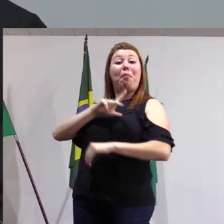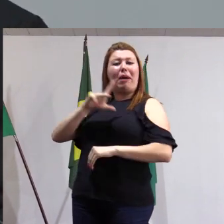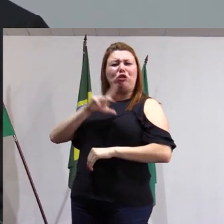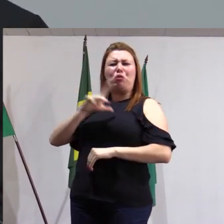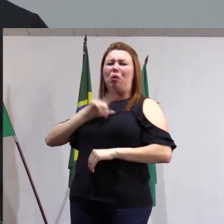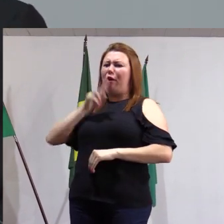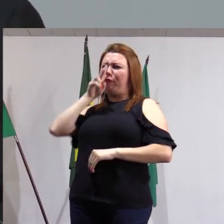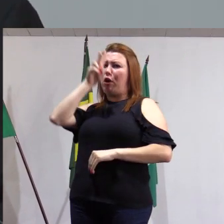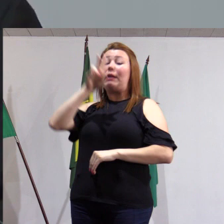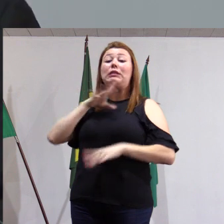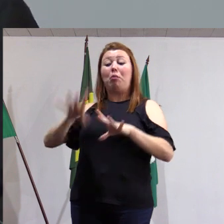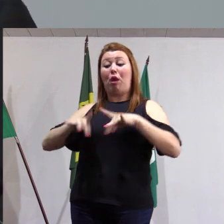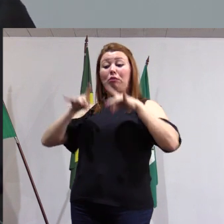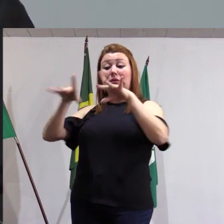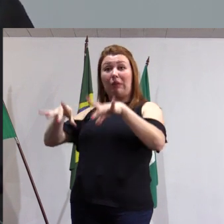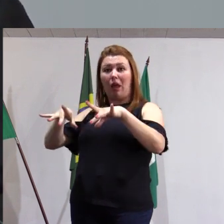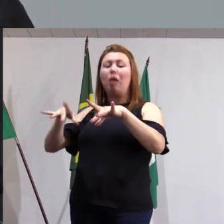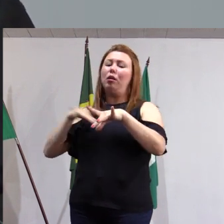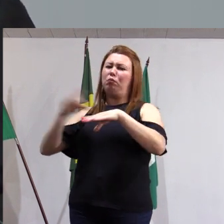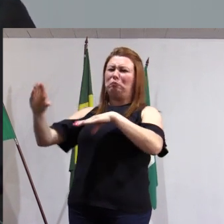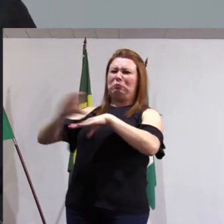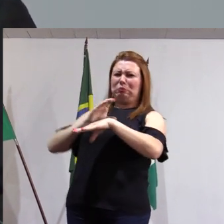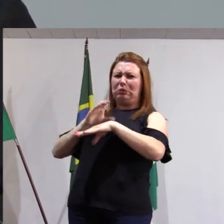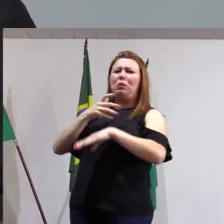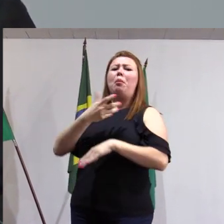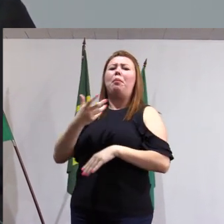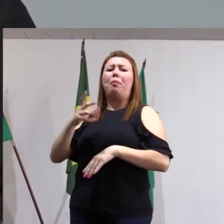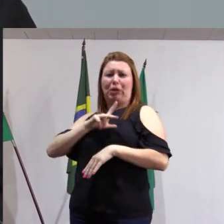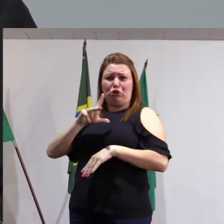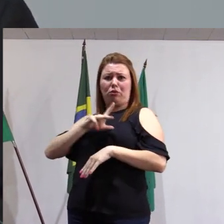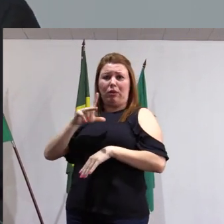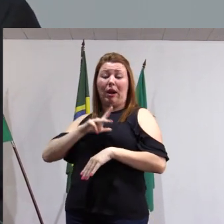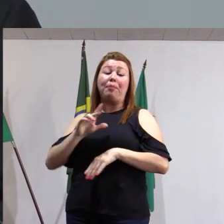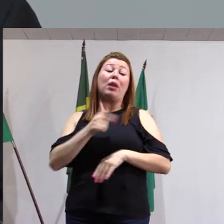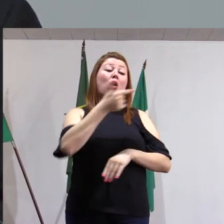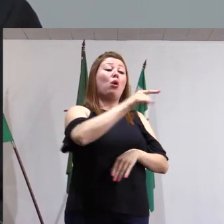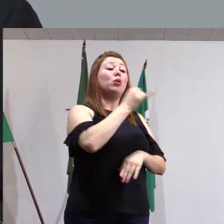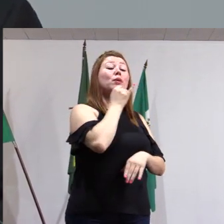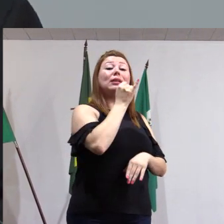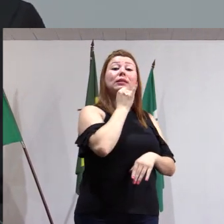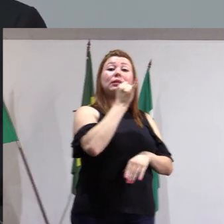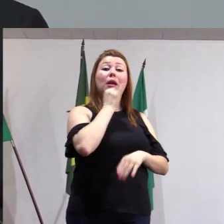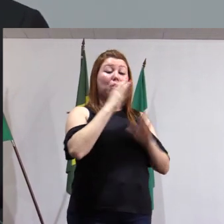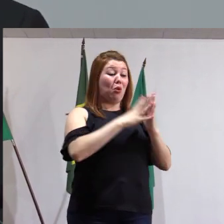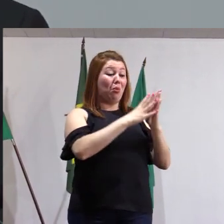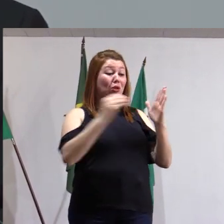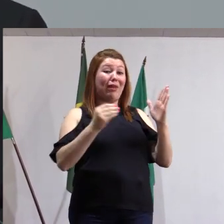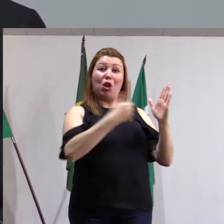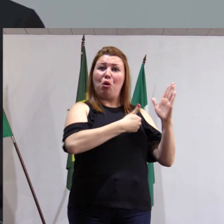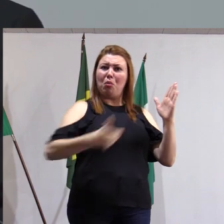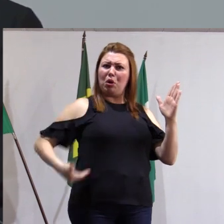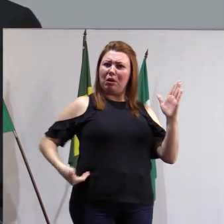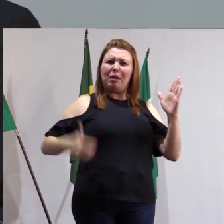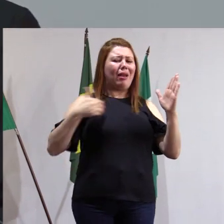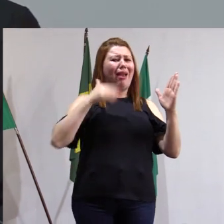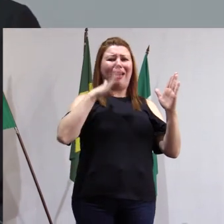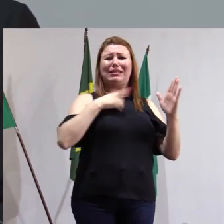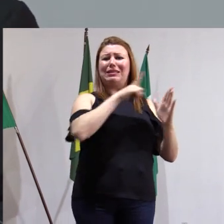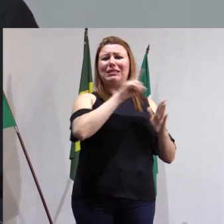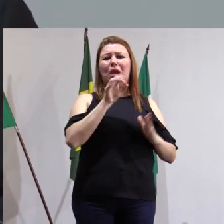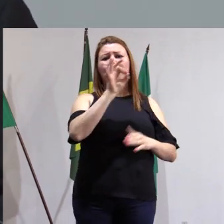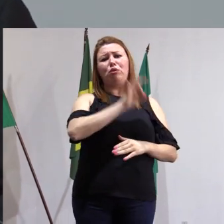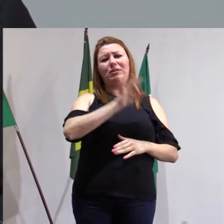exemplo, na Austrália, e modelos onde o financiamento público é quase 100%, como na Finlândia.